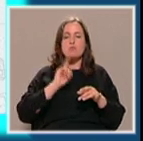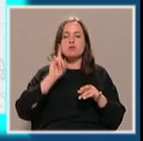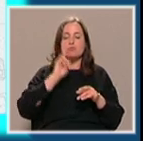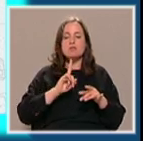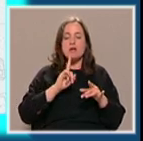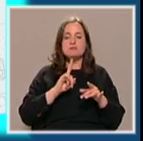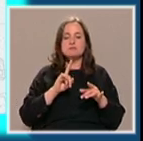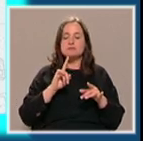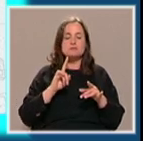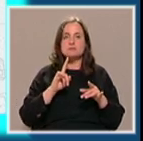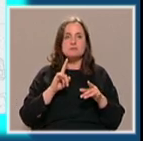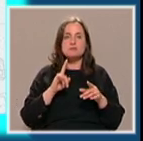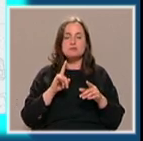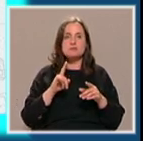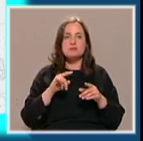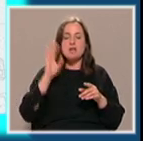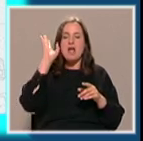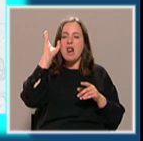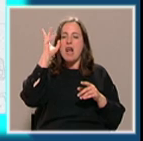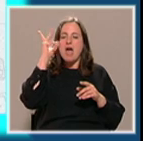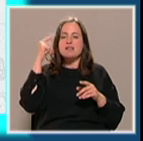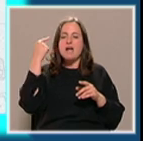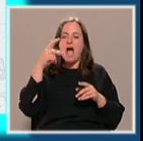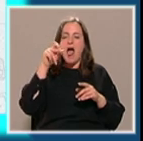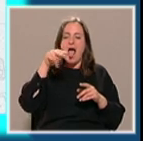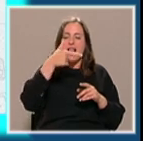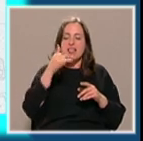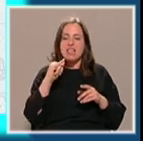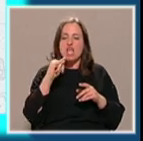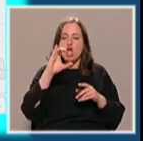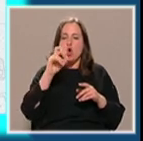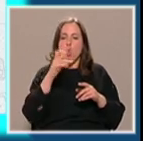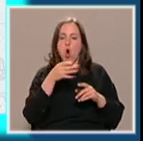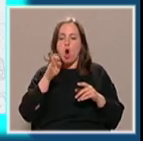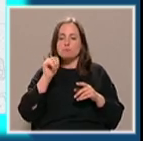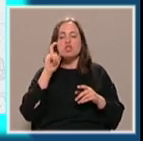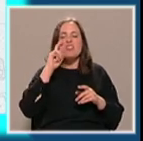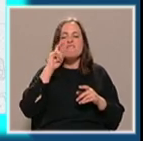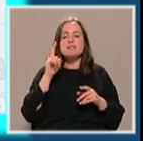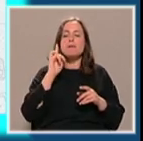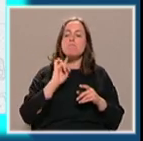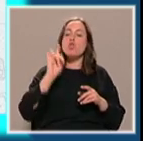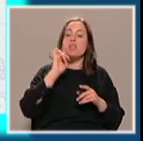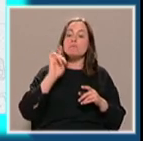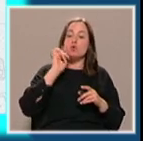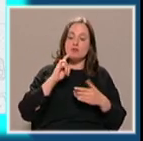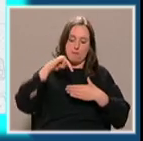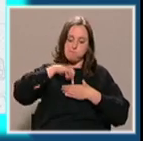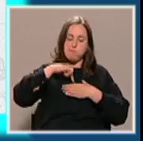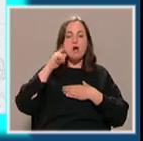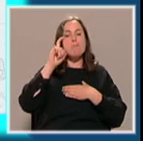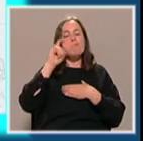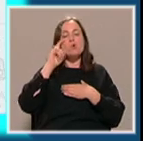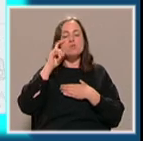o único leite que tem a presença de anticorpos. Anticorpos estes fundamentais para a defesa do organismo,